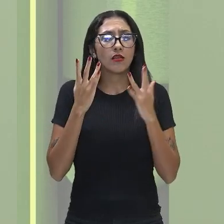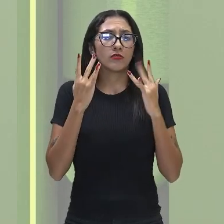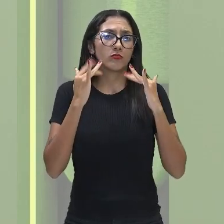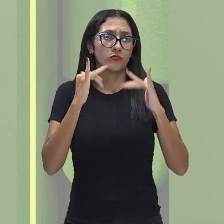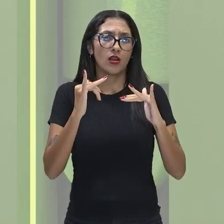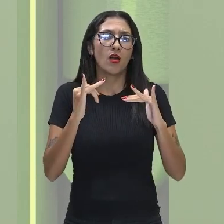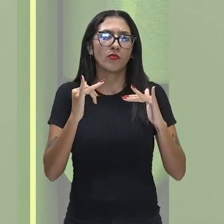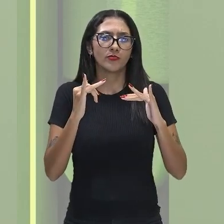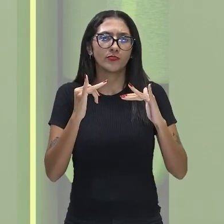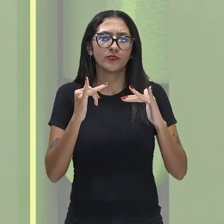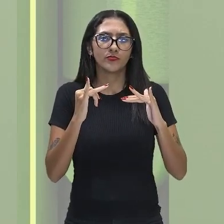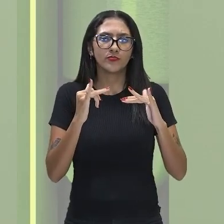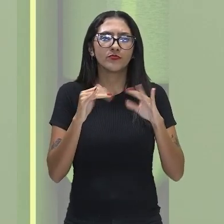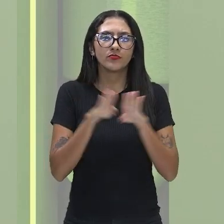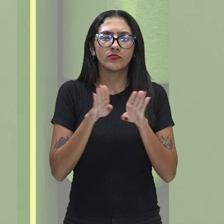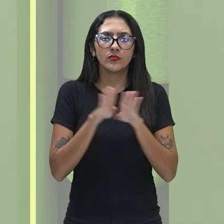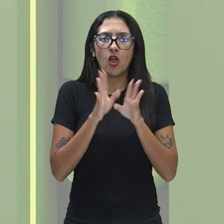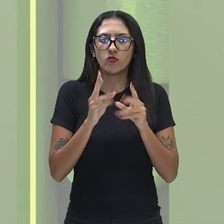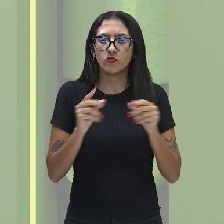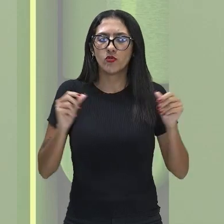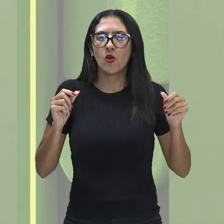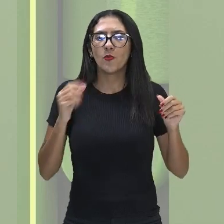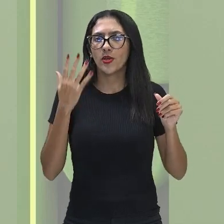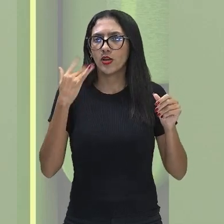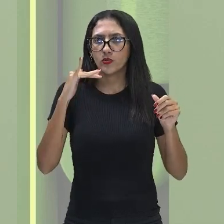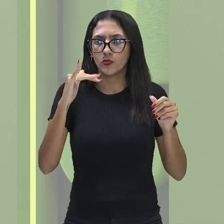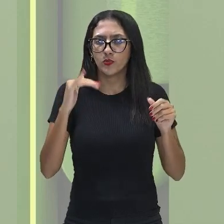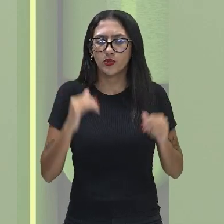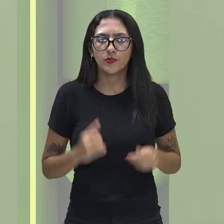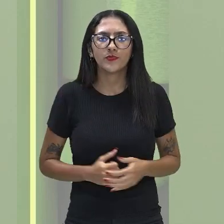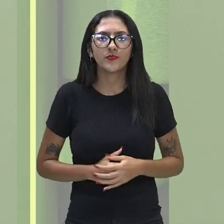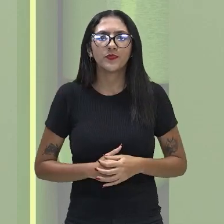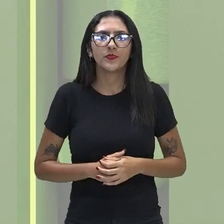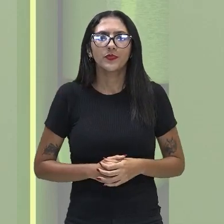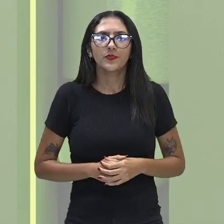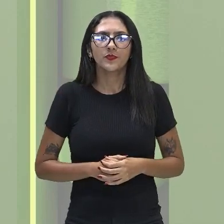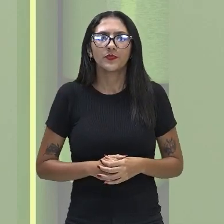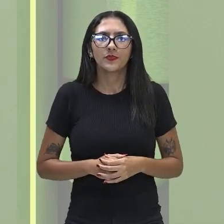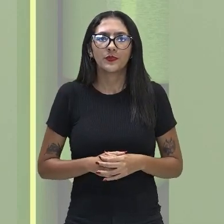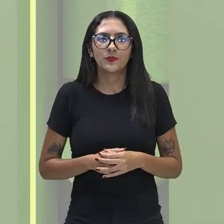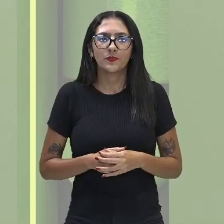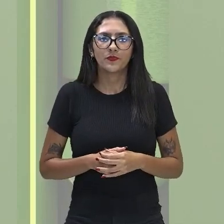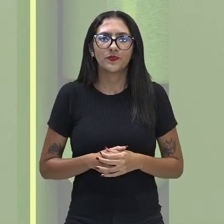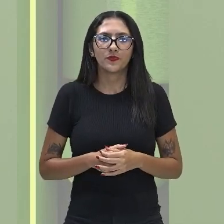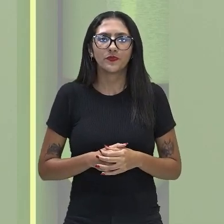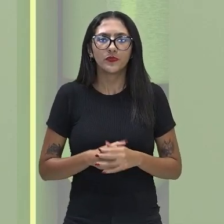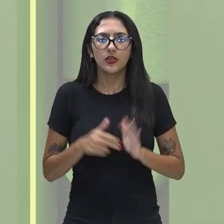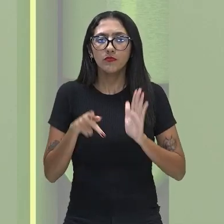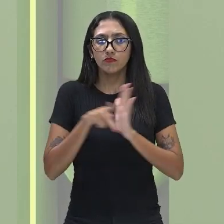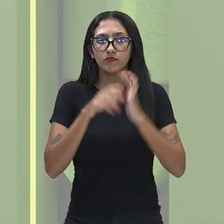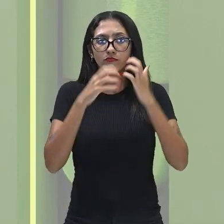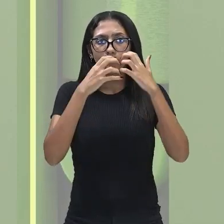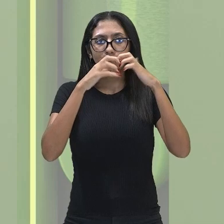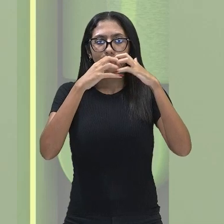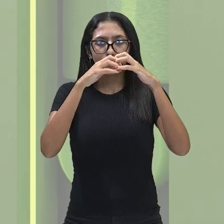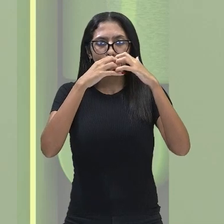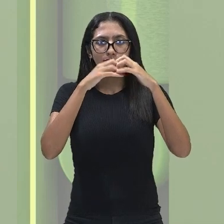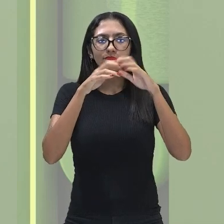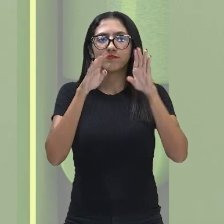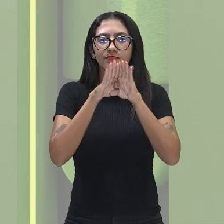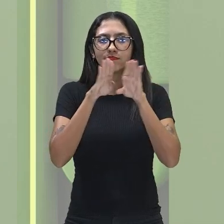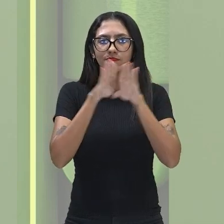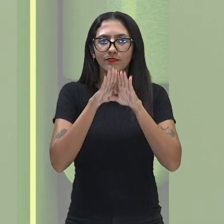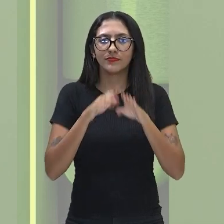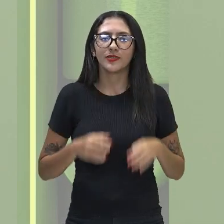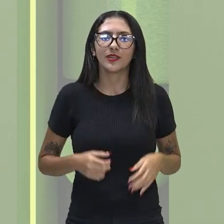A perca da baía de mielina ocorre também de forma natural no nosso cérebro. Nós